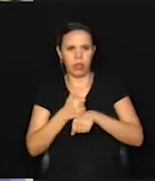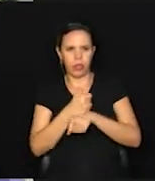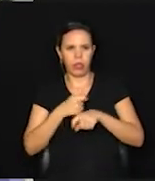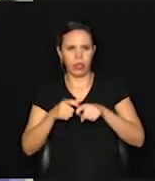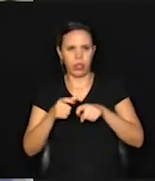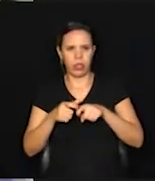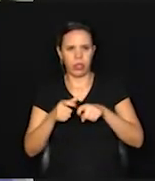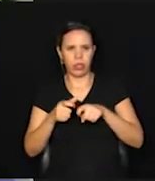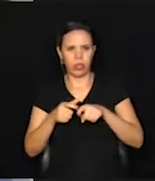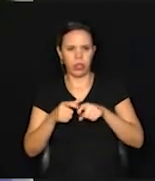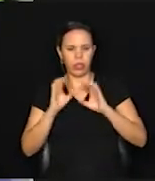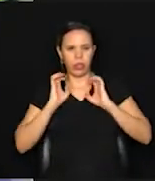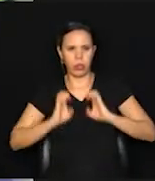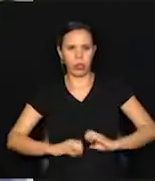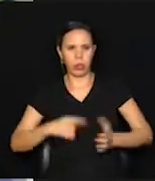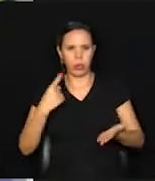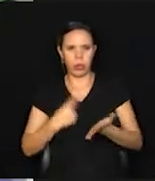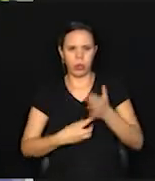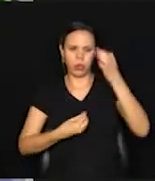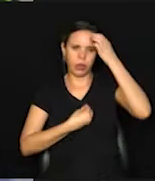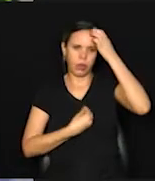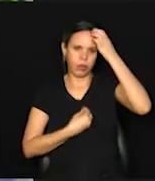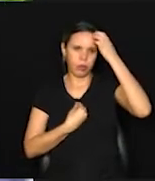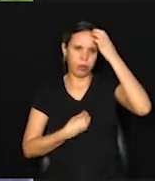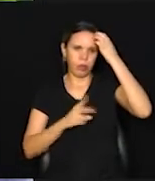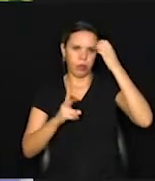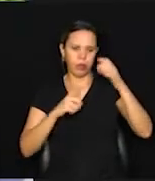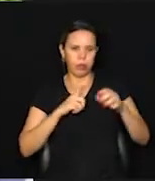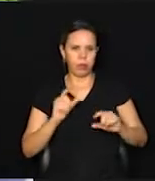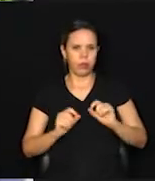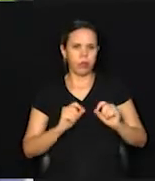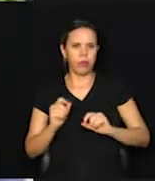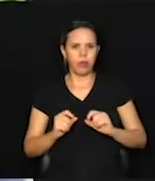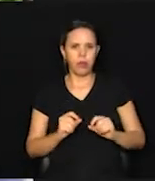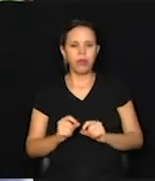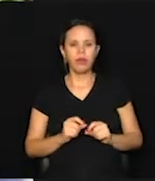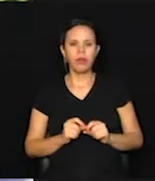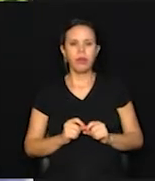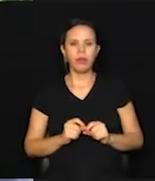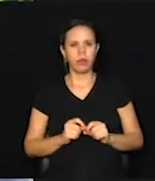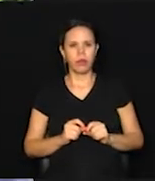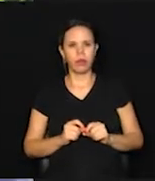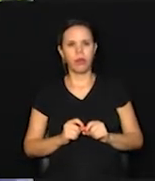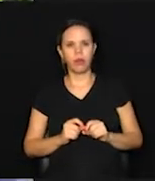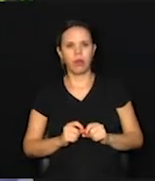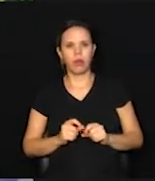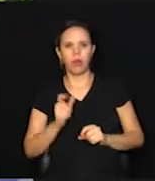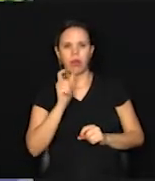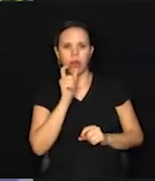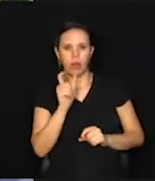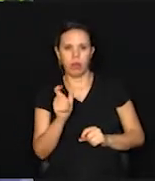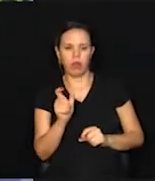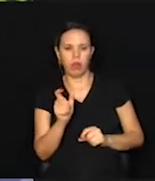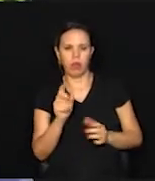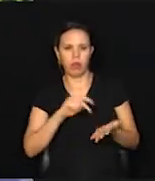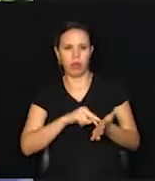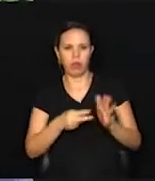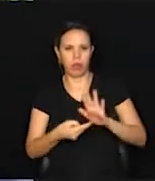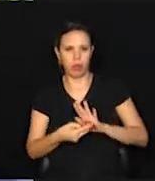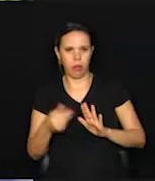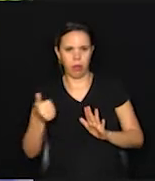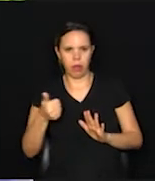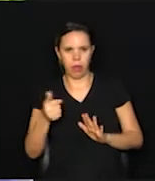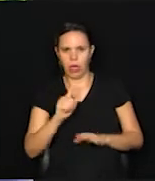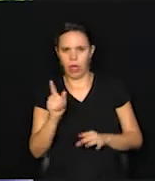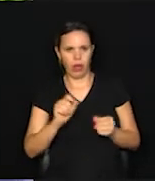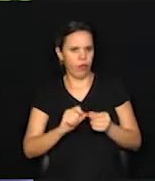medicina ética, comprometida com a vida, a gente parte sempre de um princípio que ele em latim é primo non nocere, né? Traduzido, primeiro, não